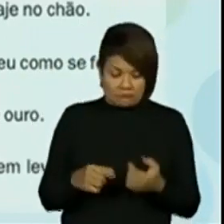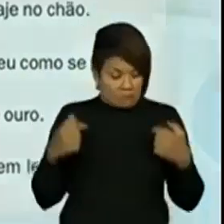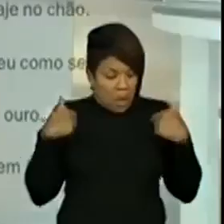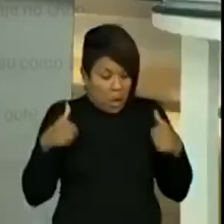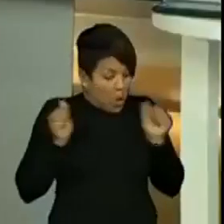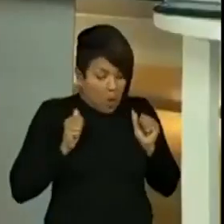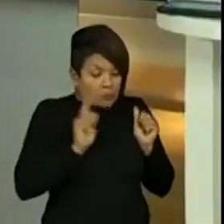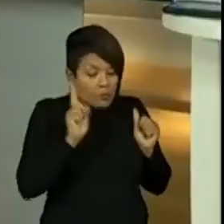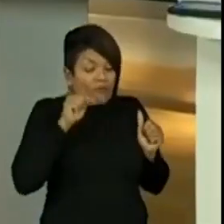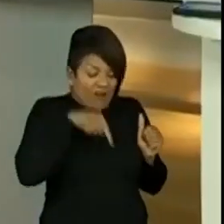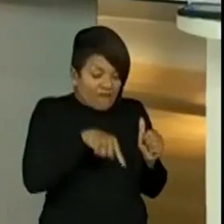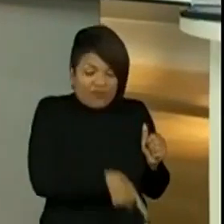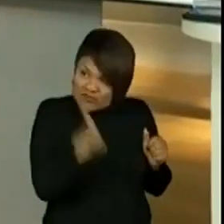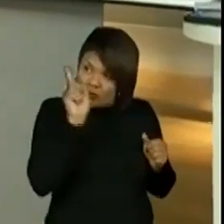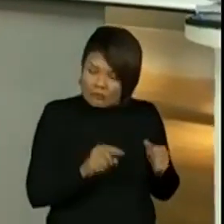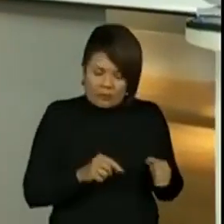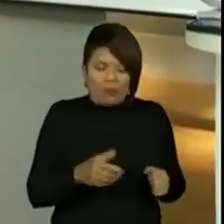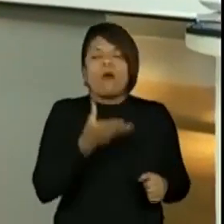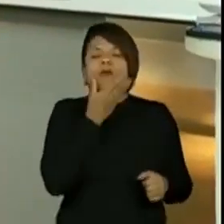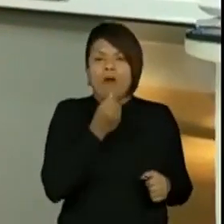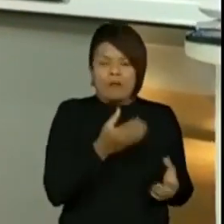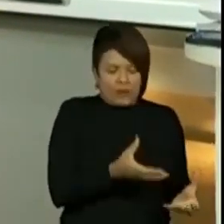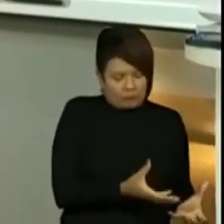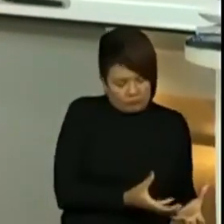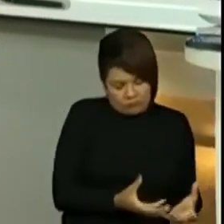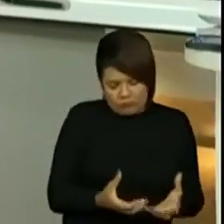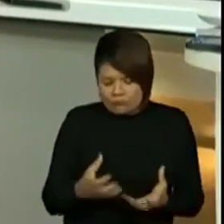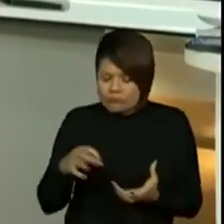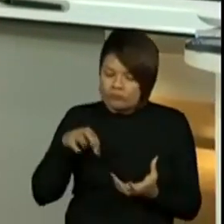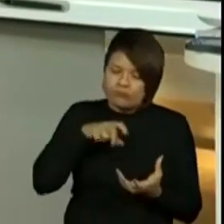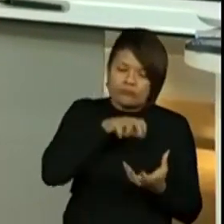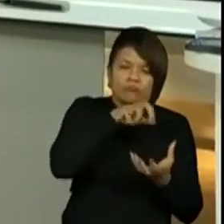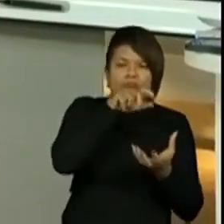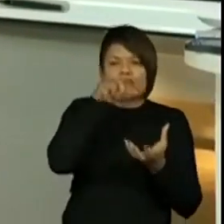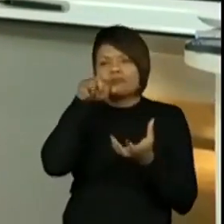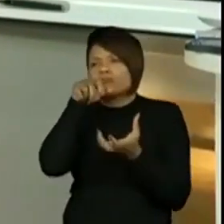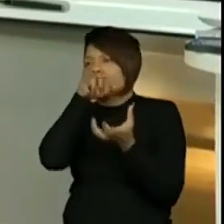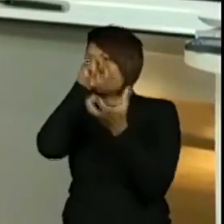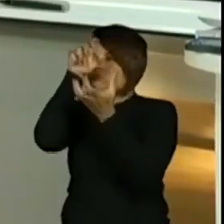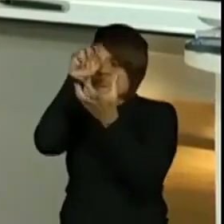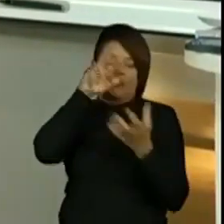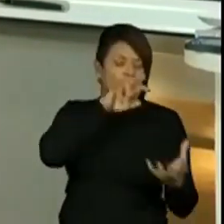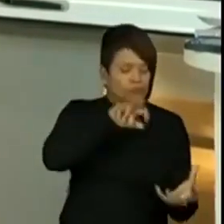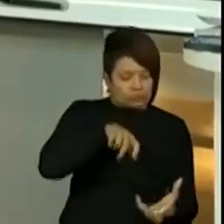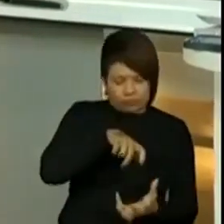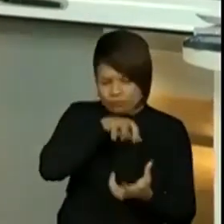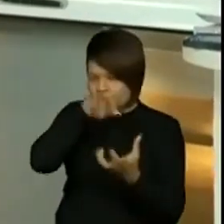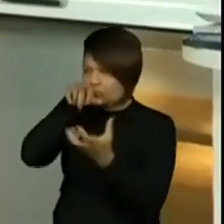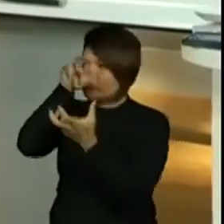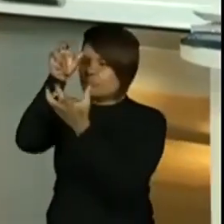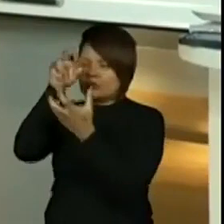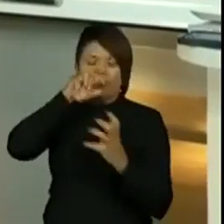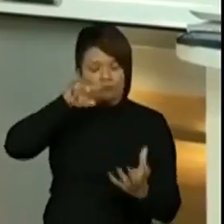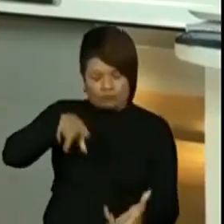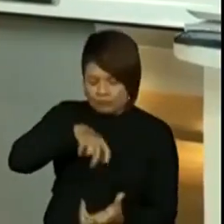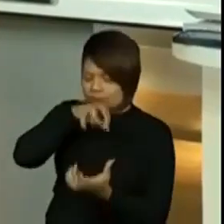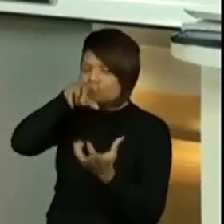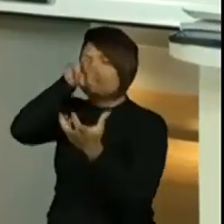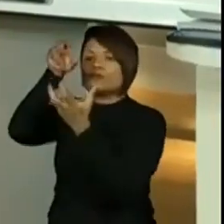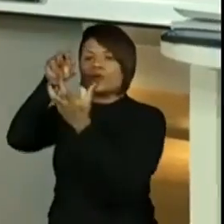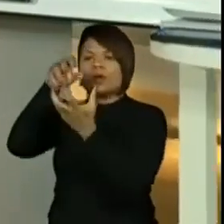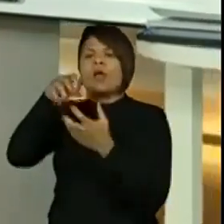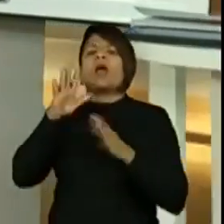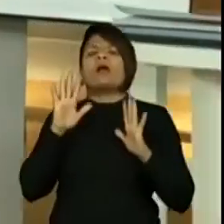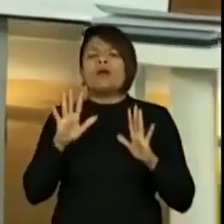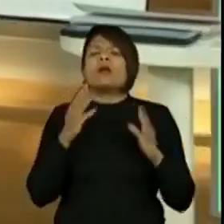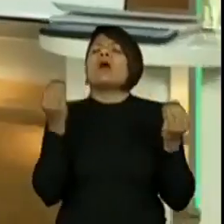uma de cada vez para cima. E aí, o que será? Como que vai acabar a nossa história, hein? Eu jogo a pergunta para vocês. Vamos